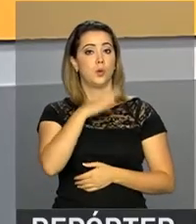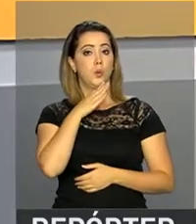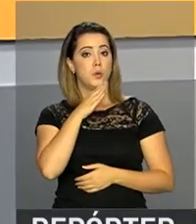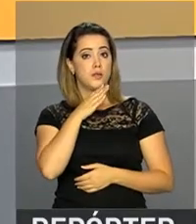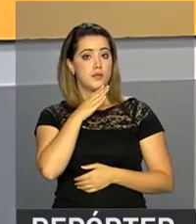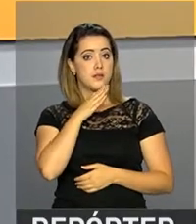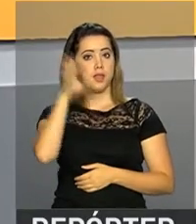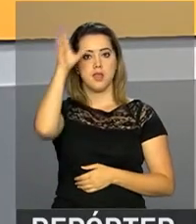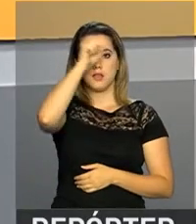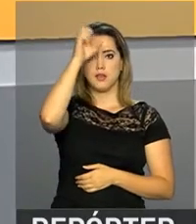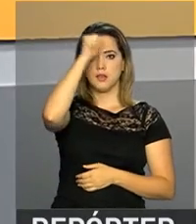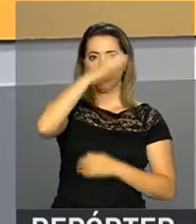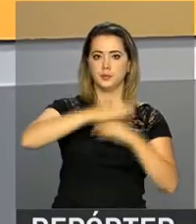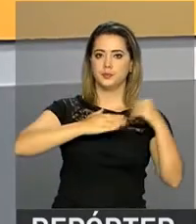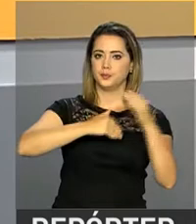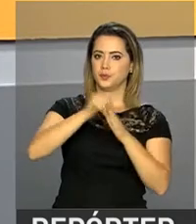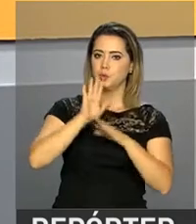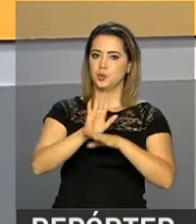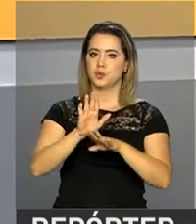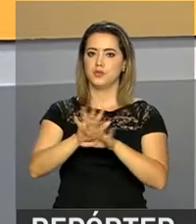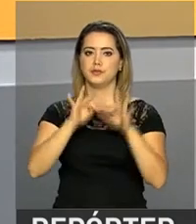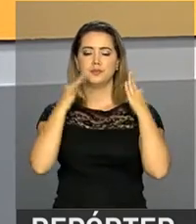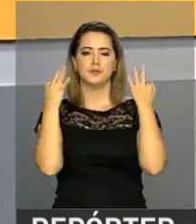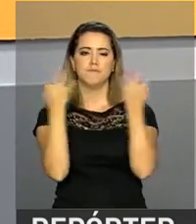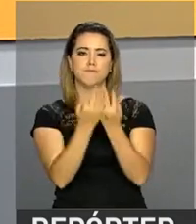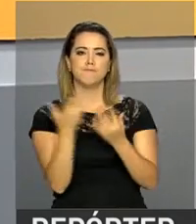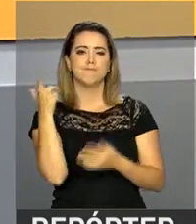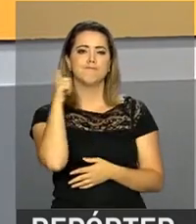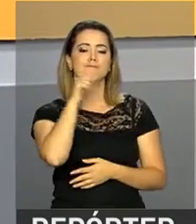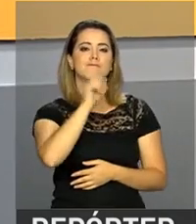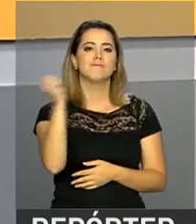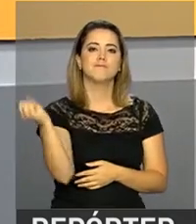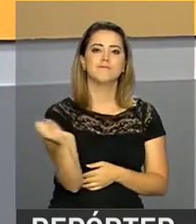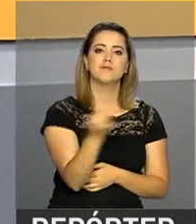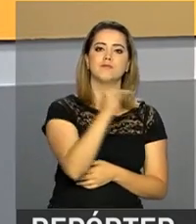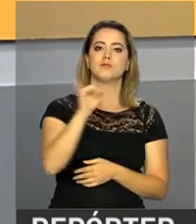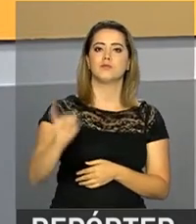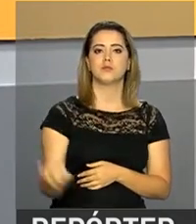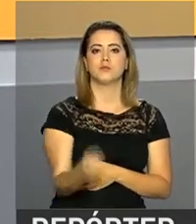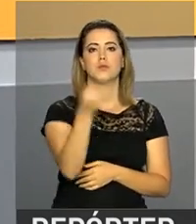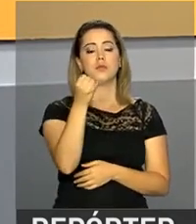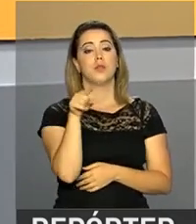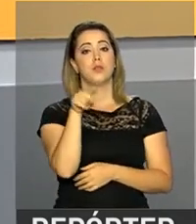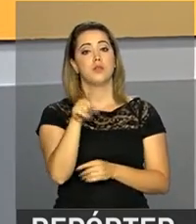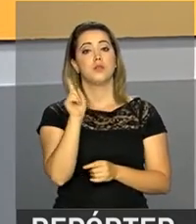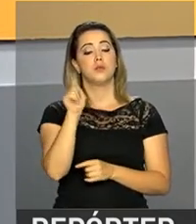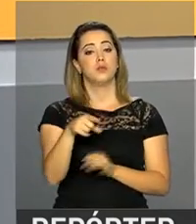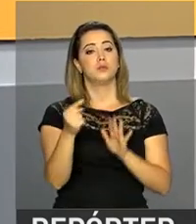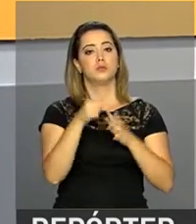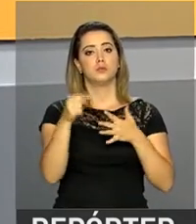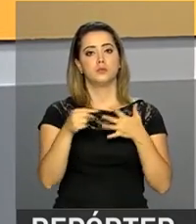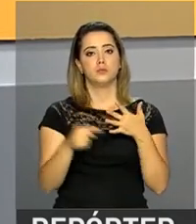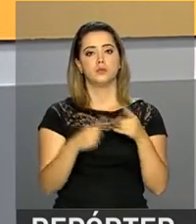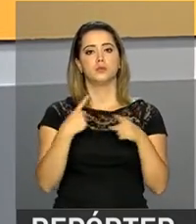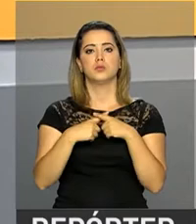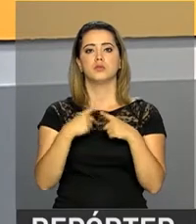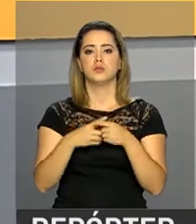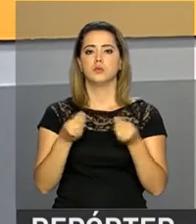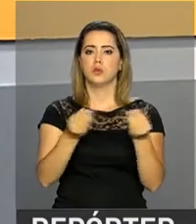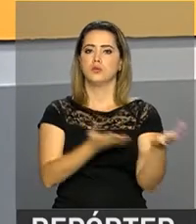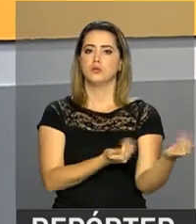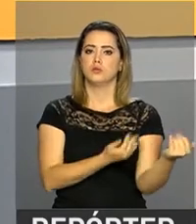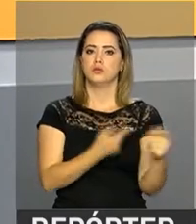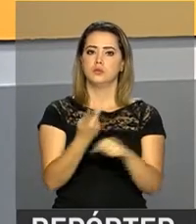Conhecer e aprender uma profissão, ajudar a família e ganhar novas habilidades. Esses são alguns dos motivos que